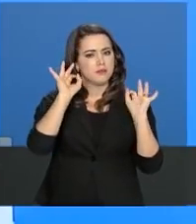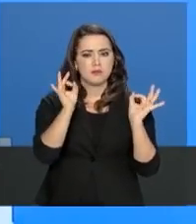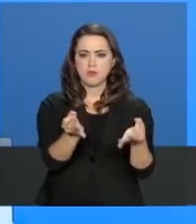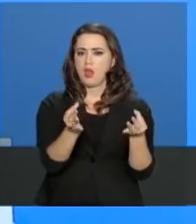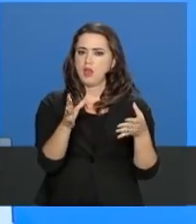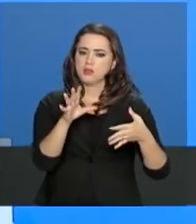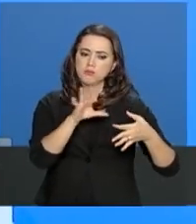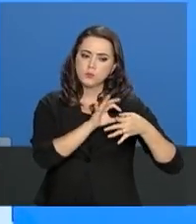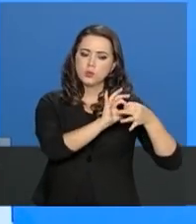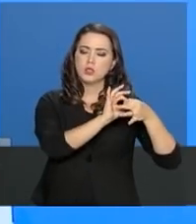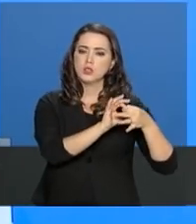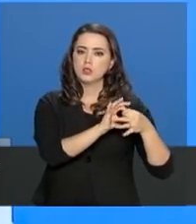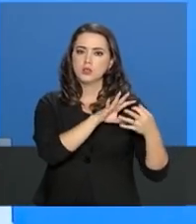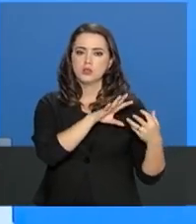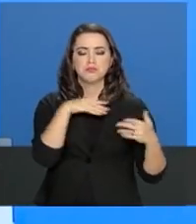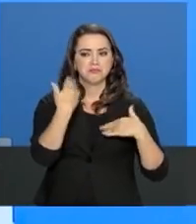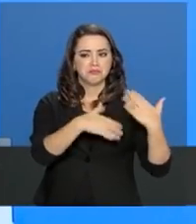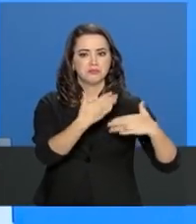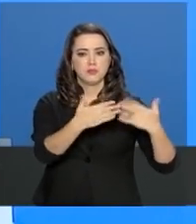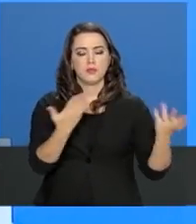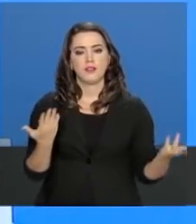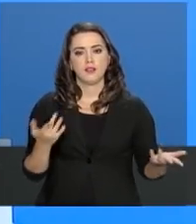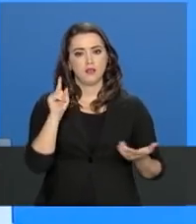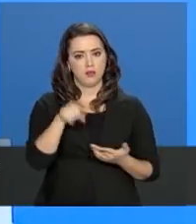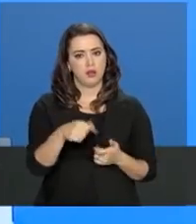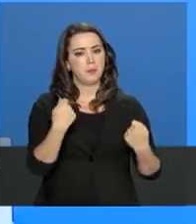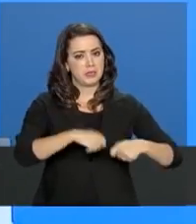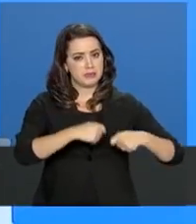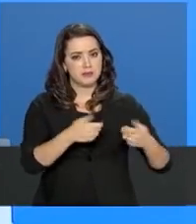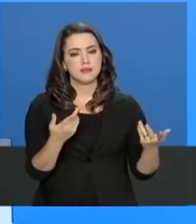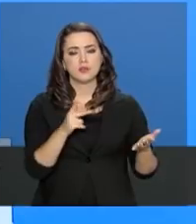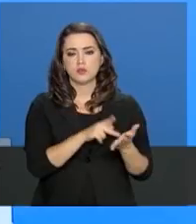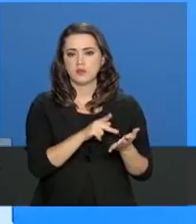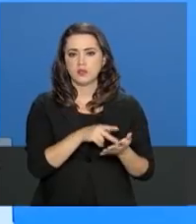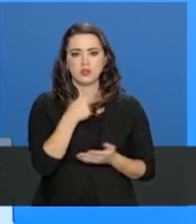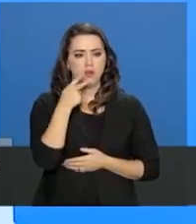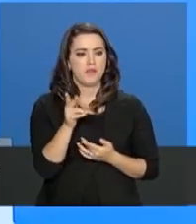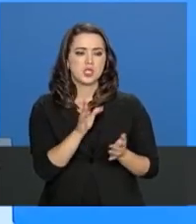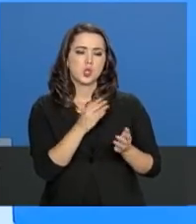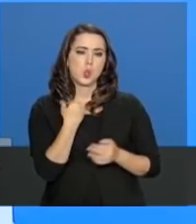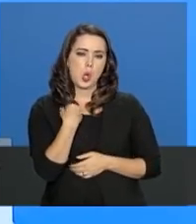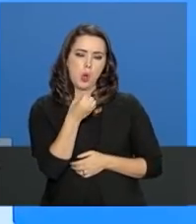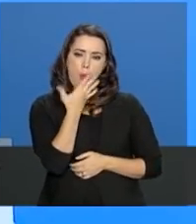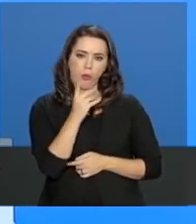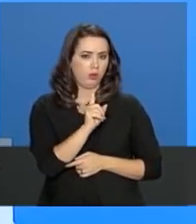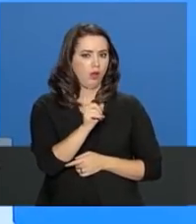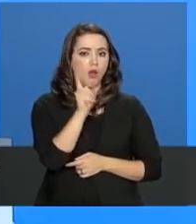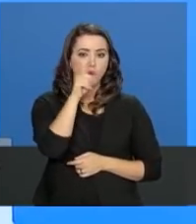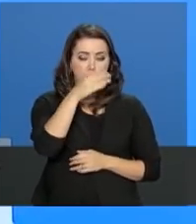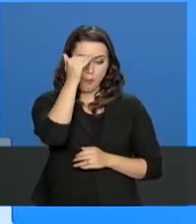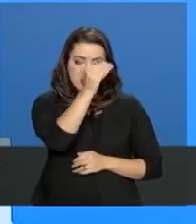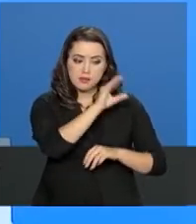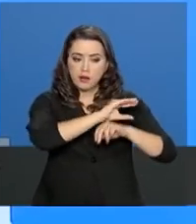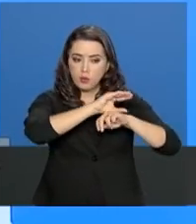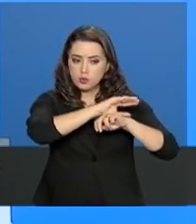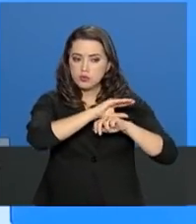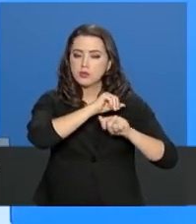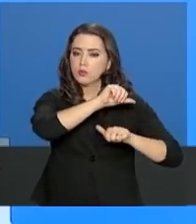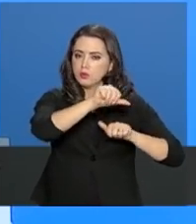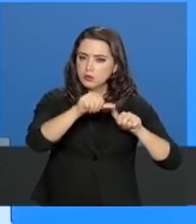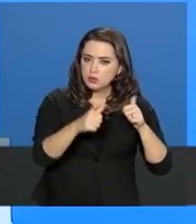cordiais que se tem notícia nos últimos tempos não é como convém não é não estou fazendo por bondade a obrigação funcional e se faça uma